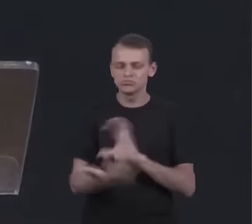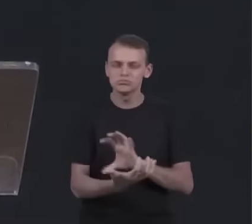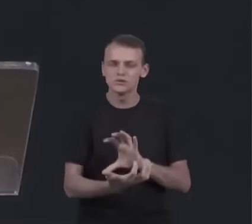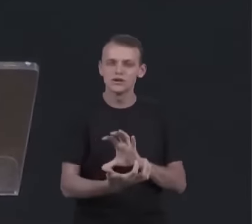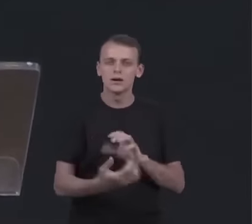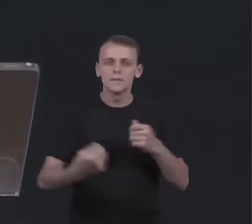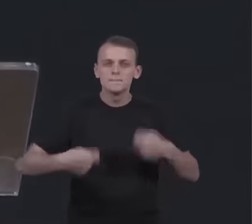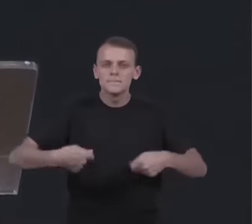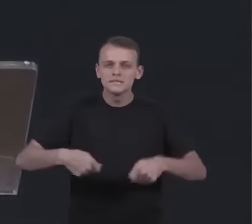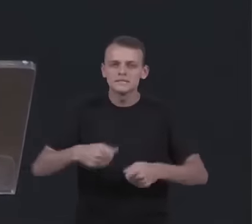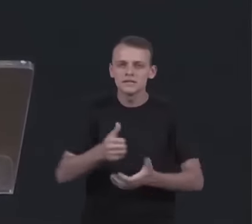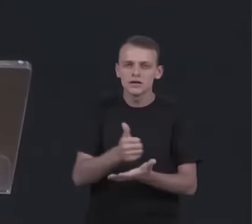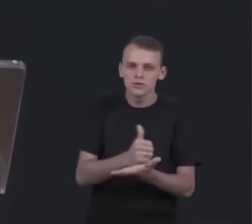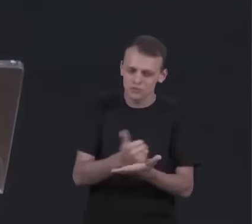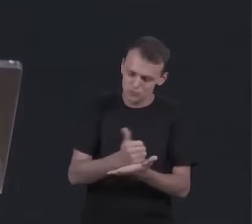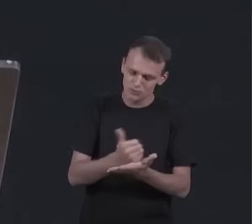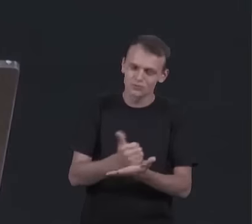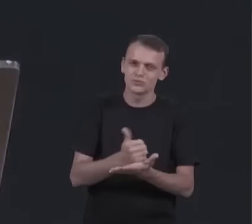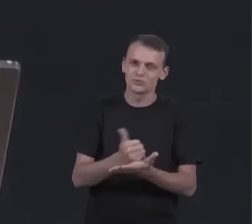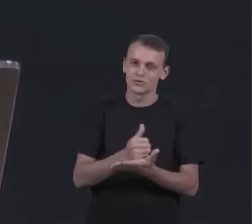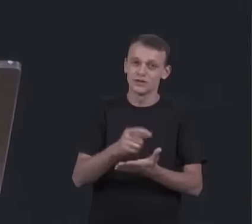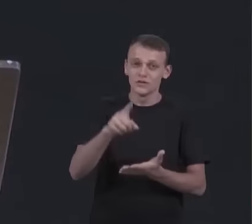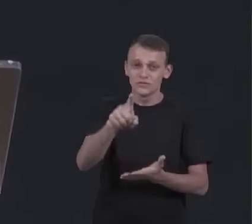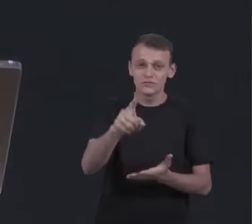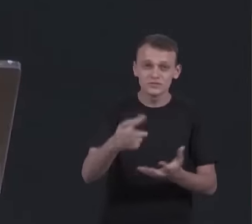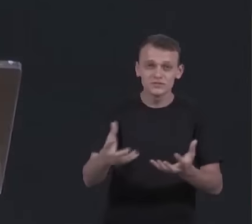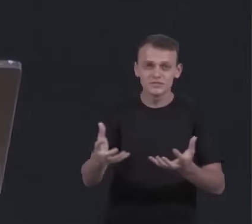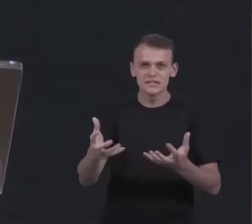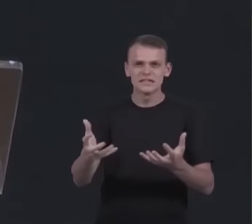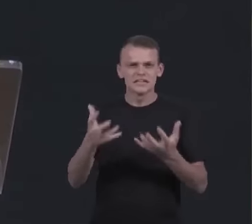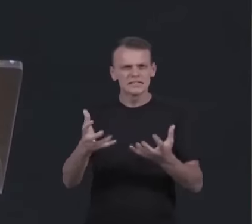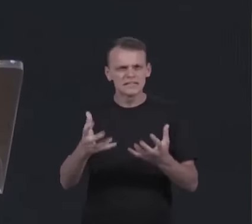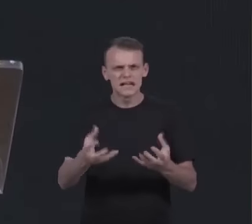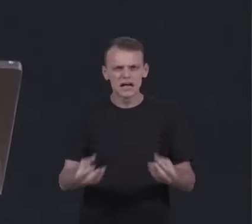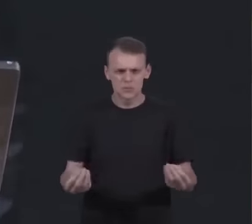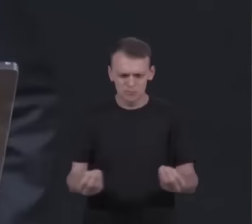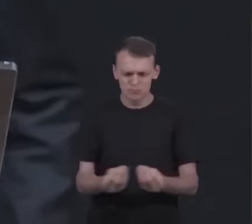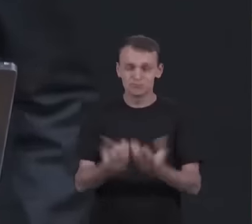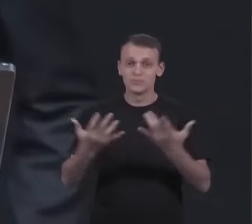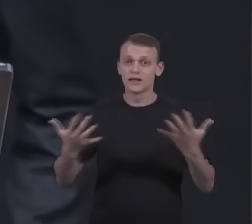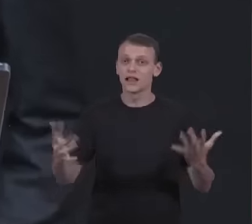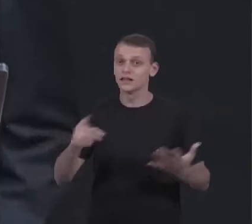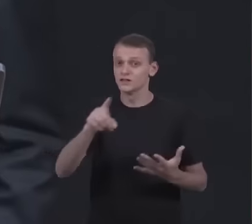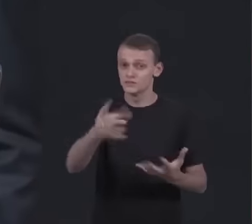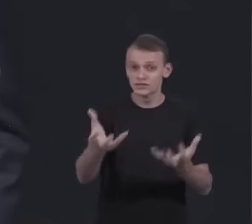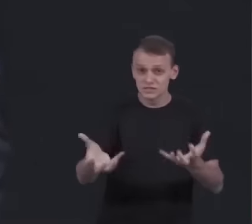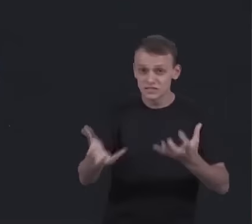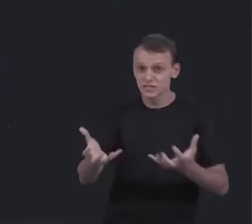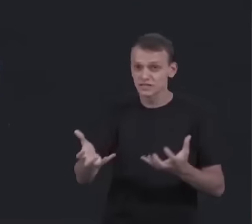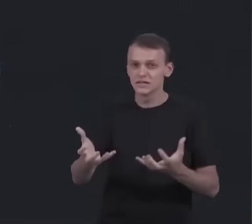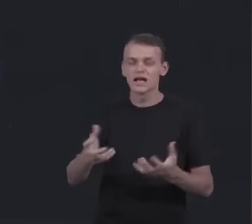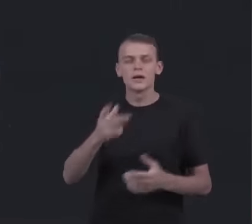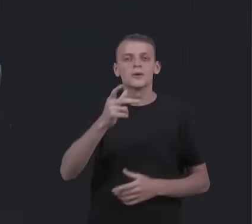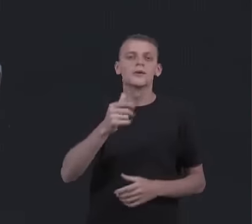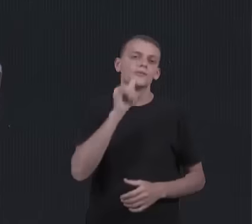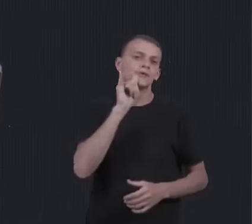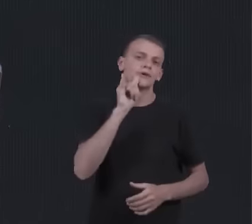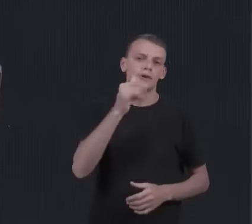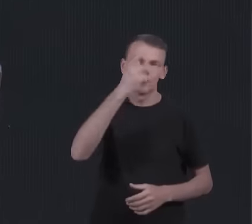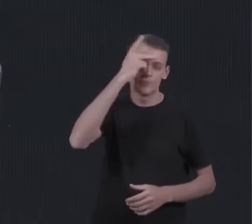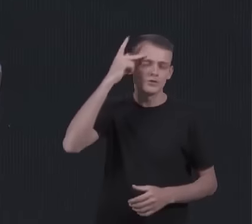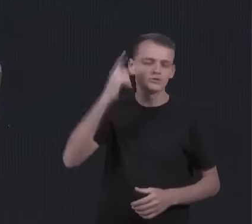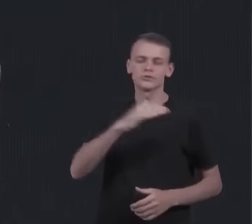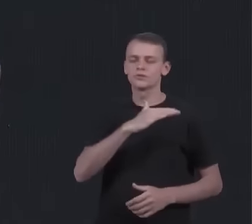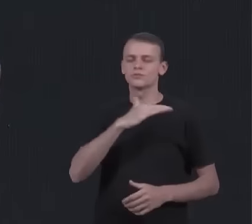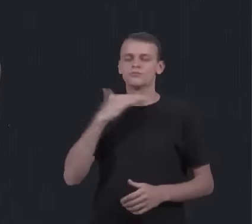controle. Se você quer ressuscitar os mortos, você precisa colocar algumas pessoas para fora da sala.